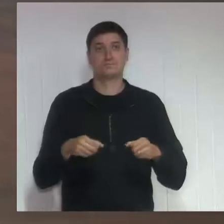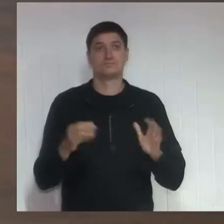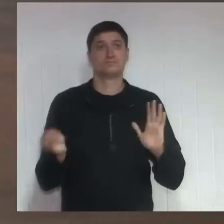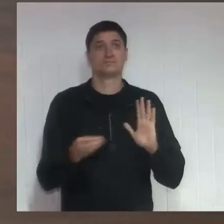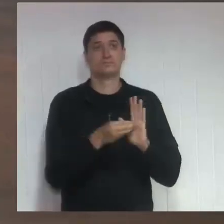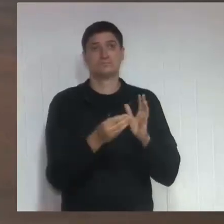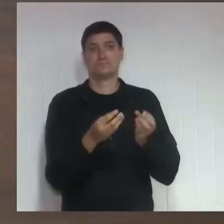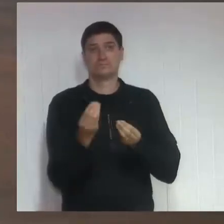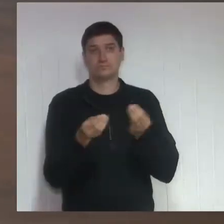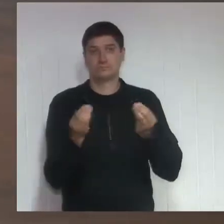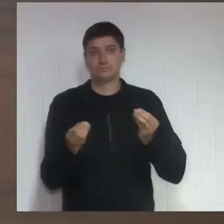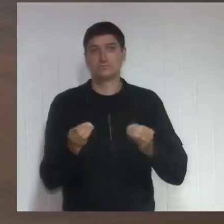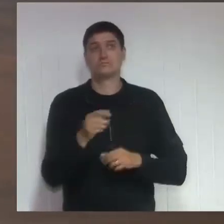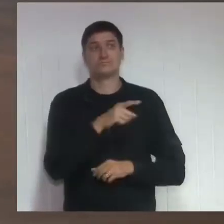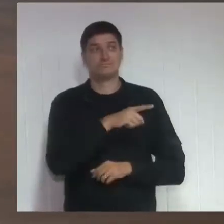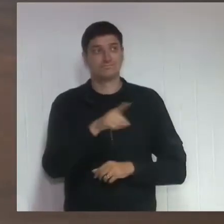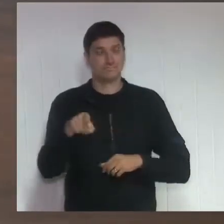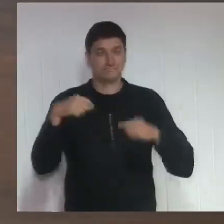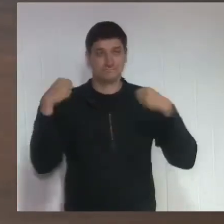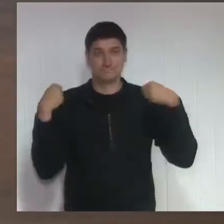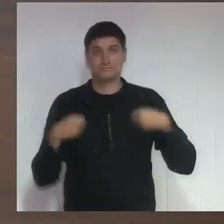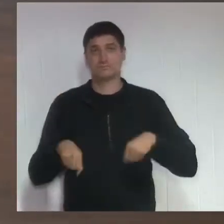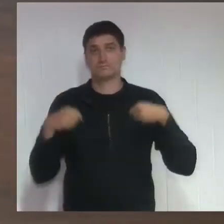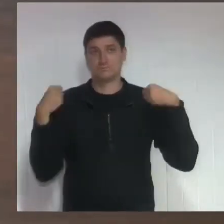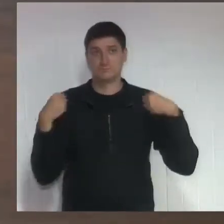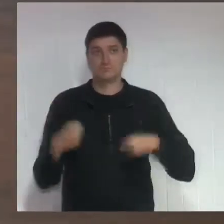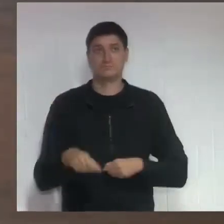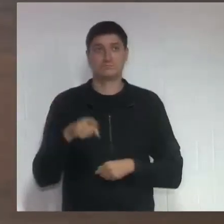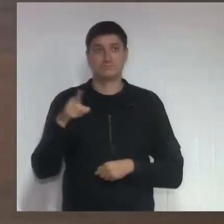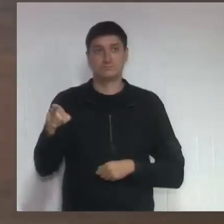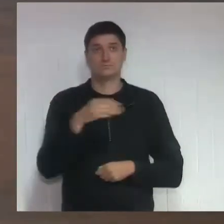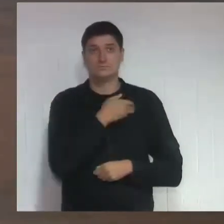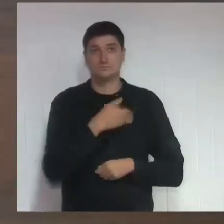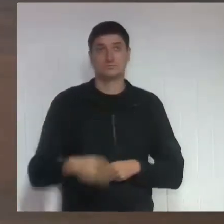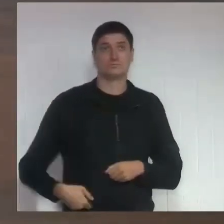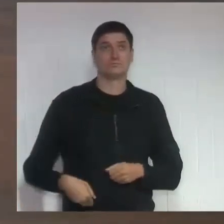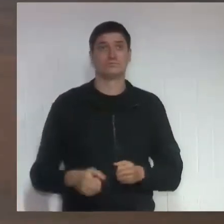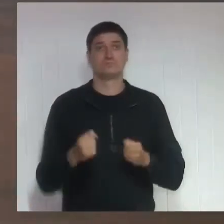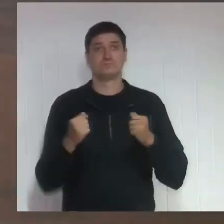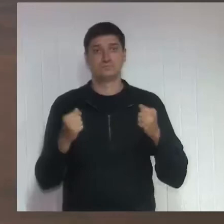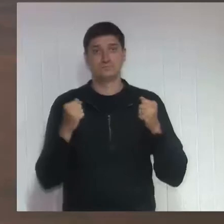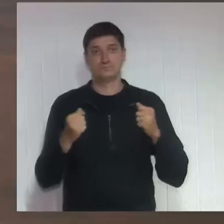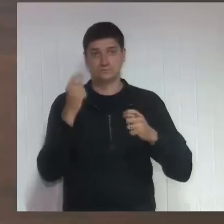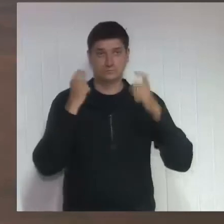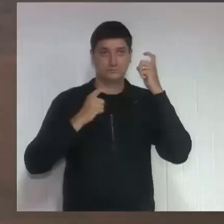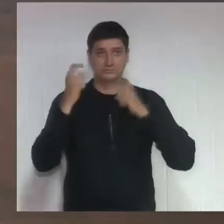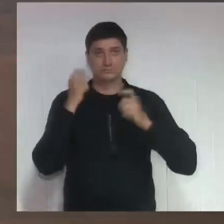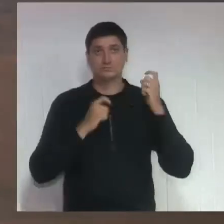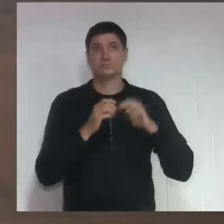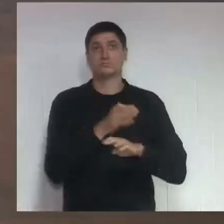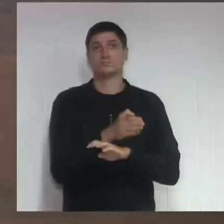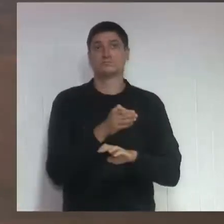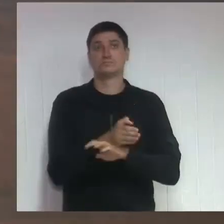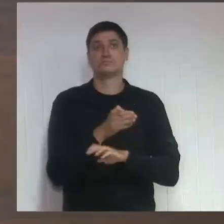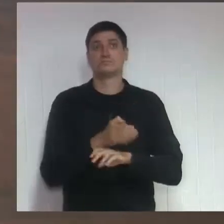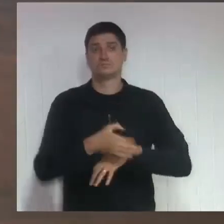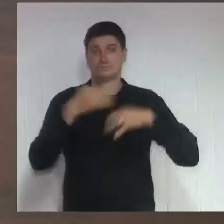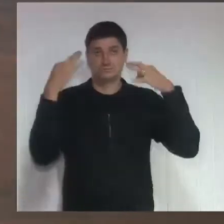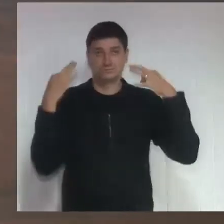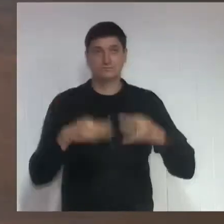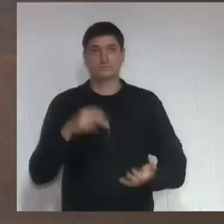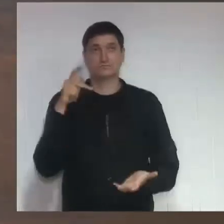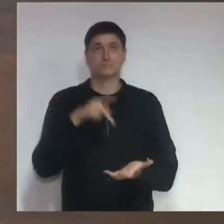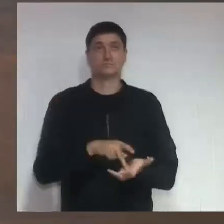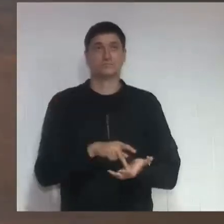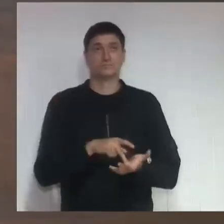é fundamental que sejam acompanhadas de uma forte governança, de um processo participativo verdadeiro. Então, um